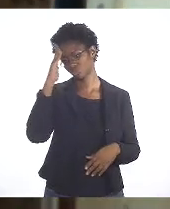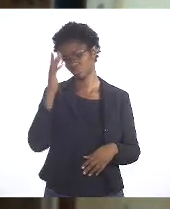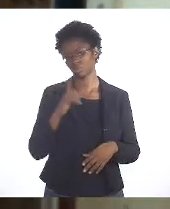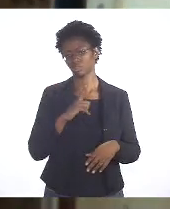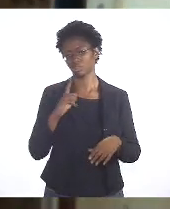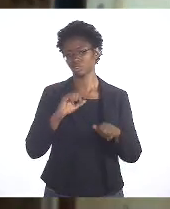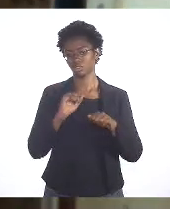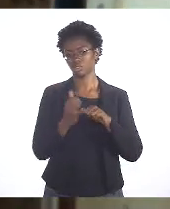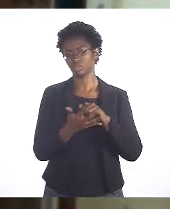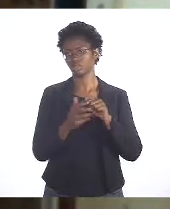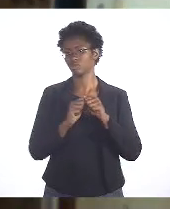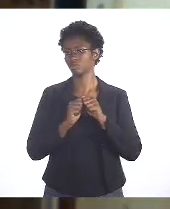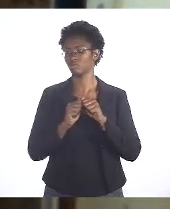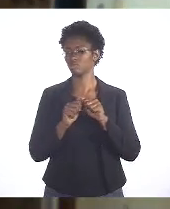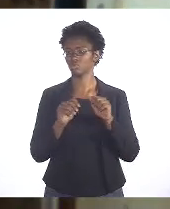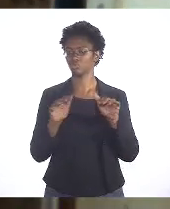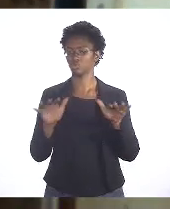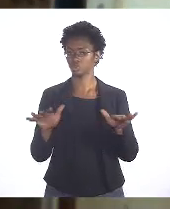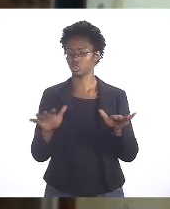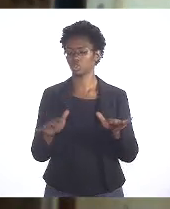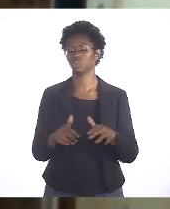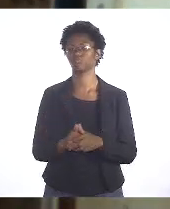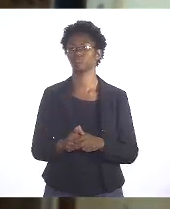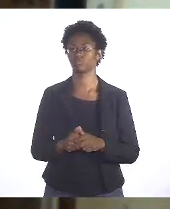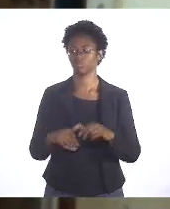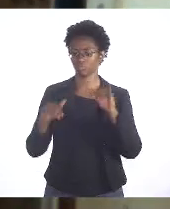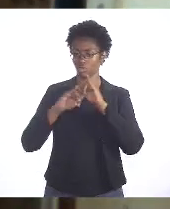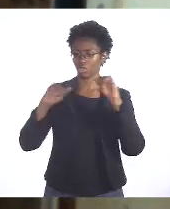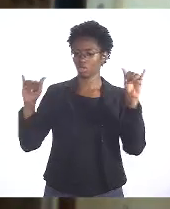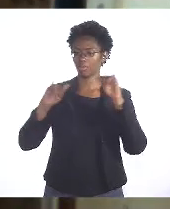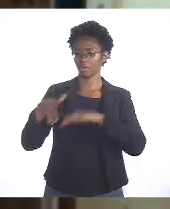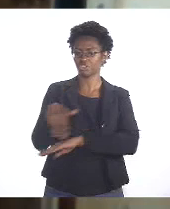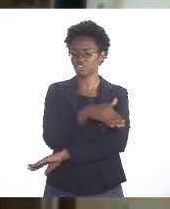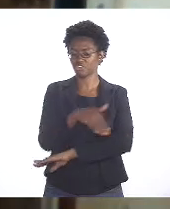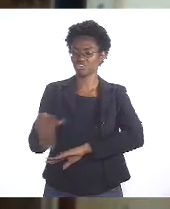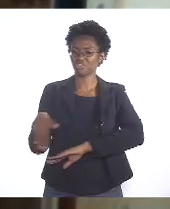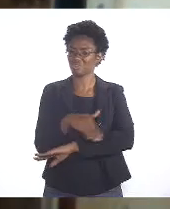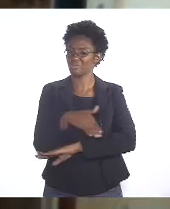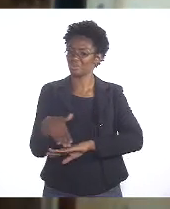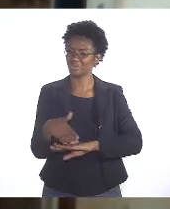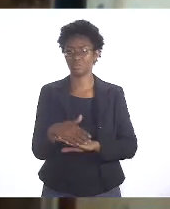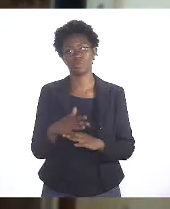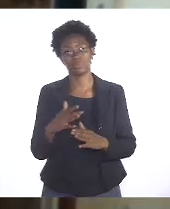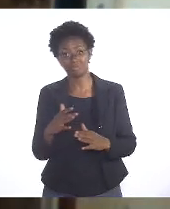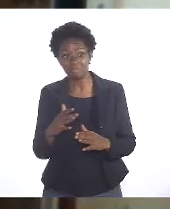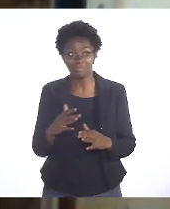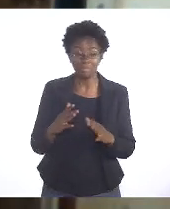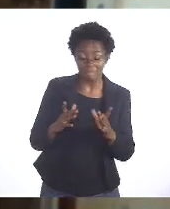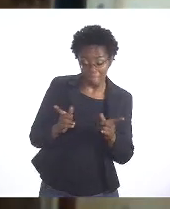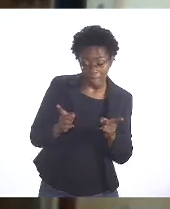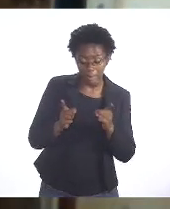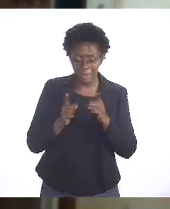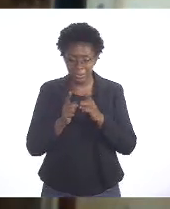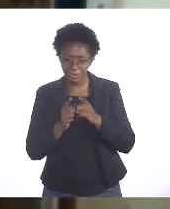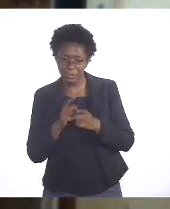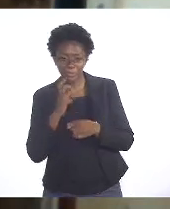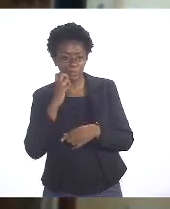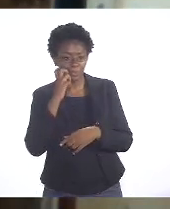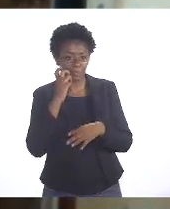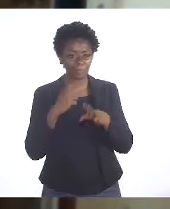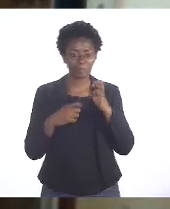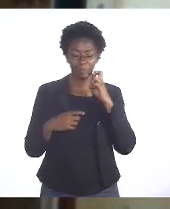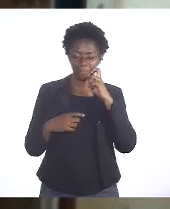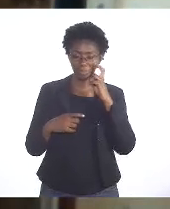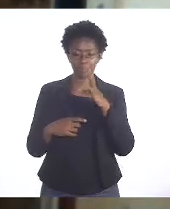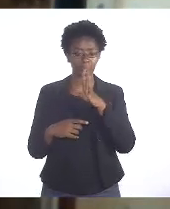Covid, onde as campanhas de rua foram extremamente tímidas, com exceção das